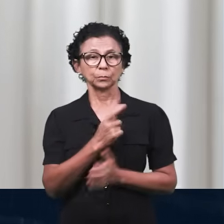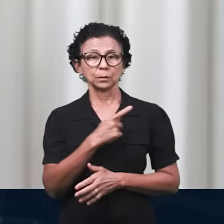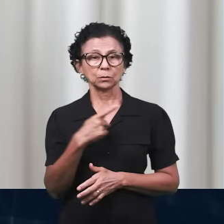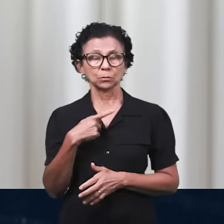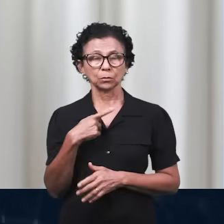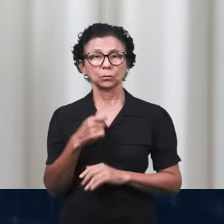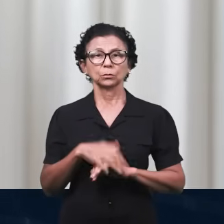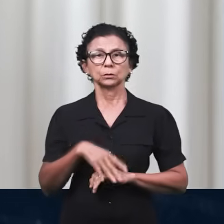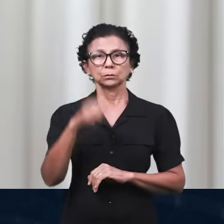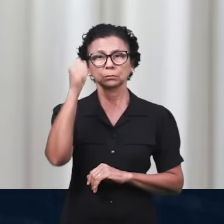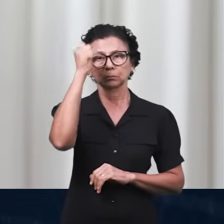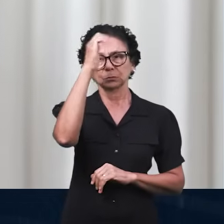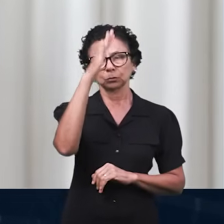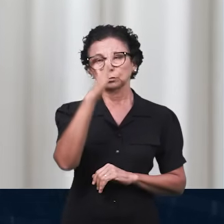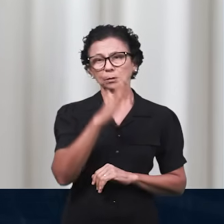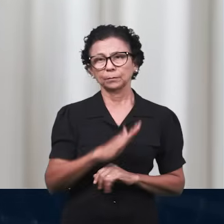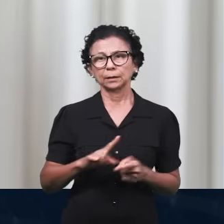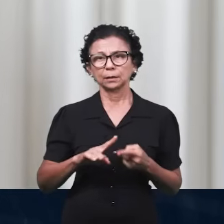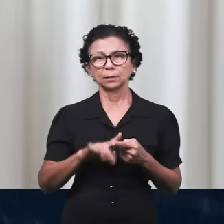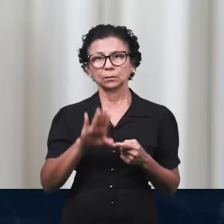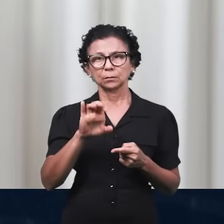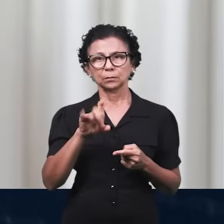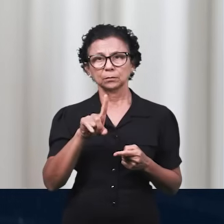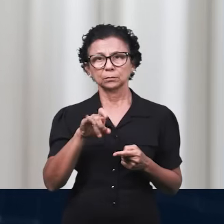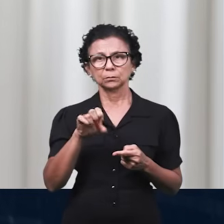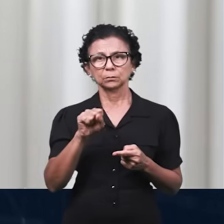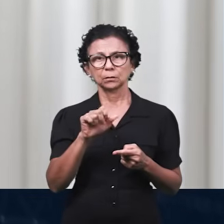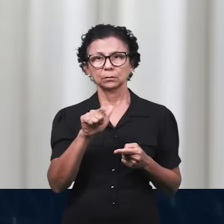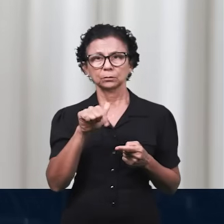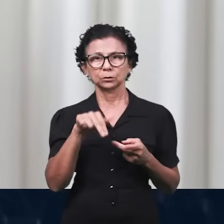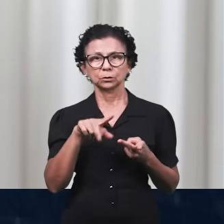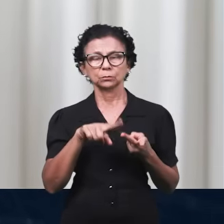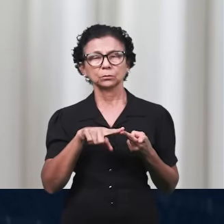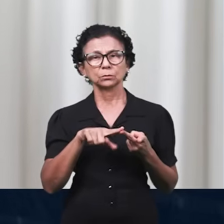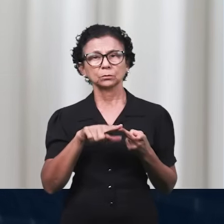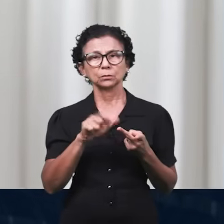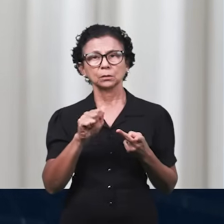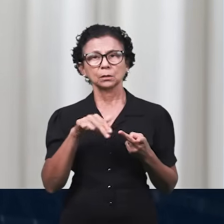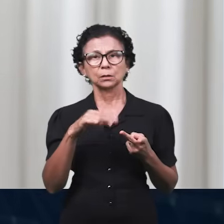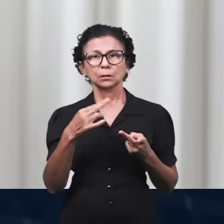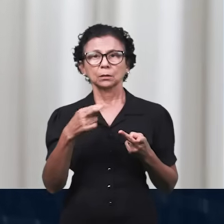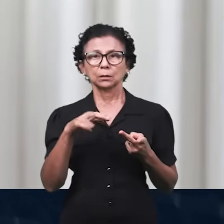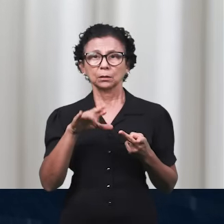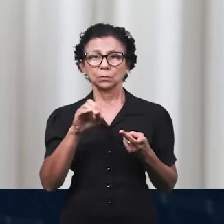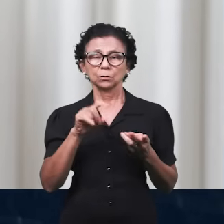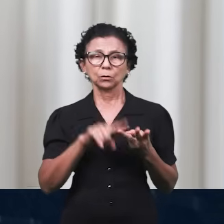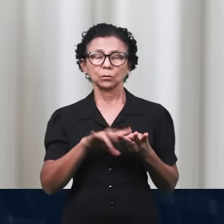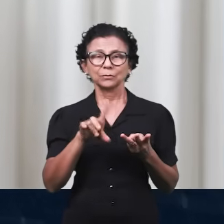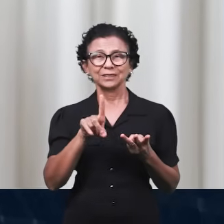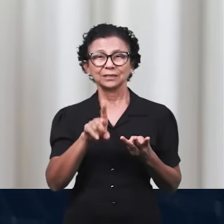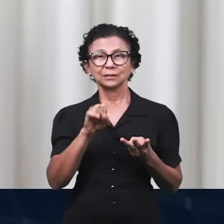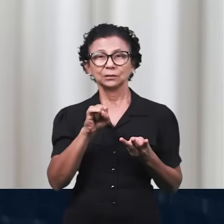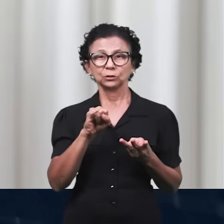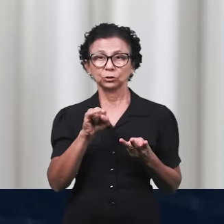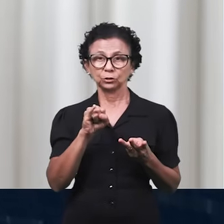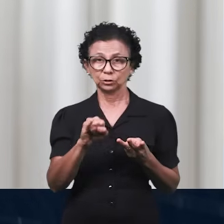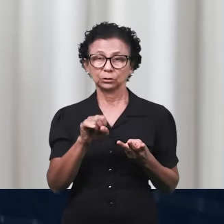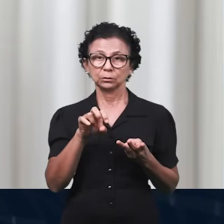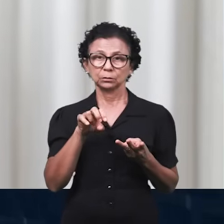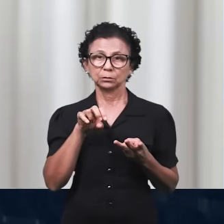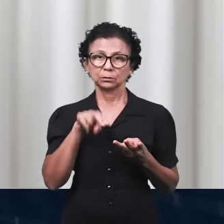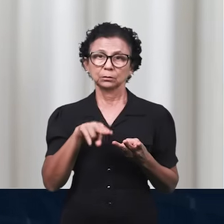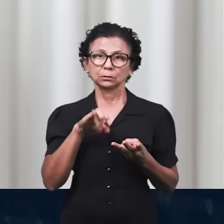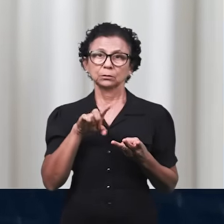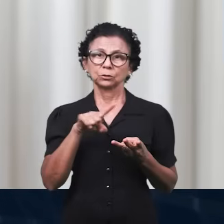pastor Edilson, pastor Antônio Carlos Oliveira, pastor Diniz, ficamos